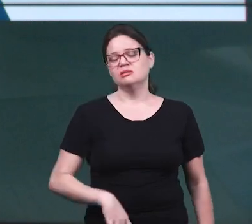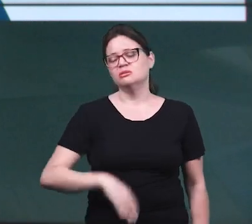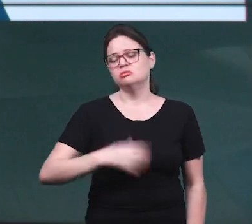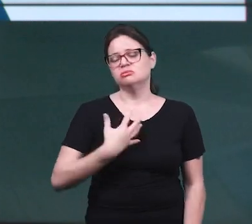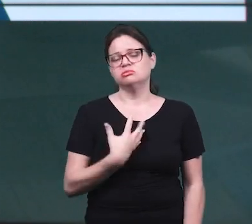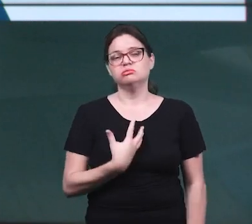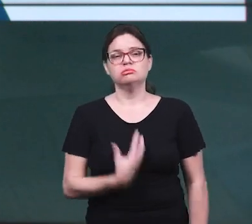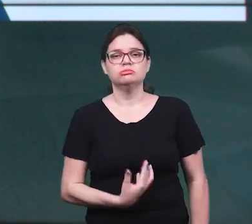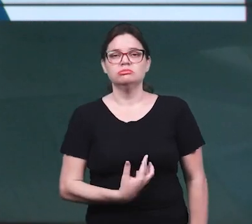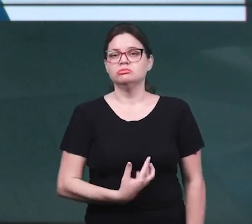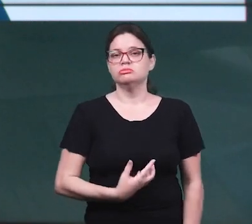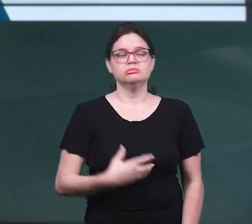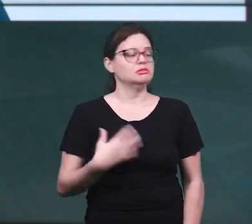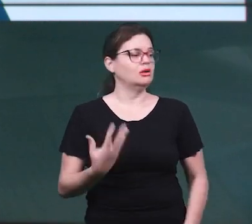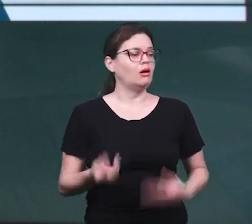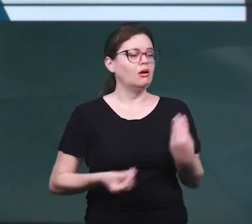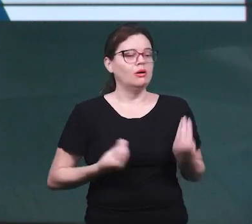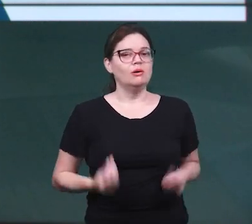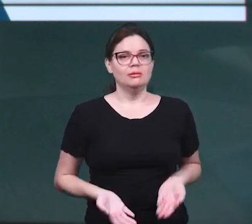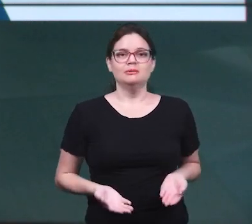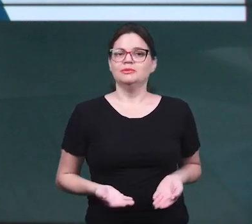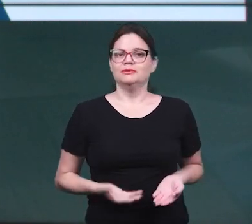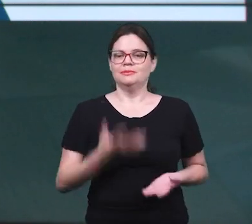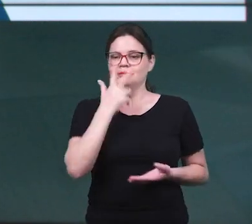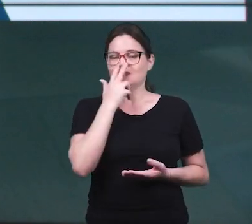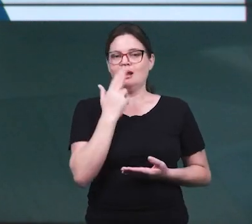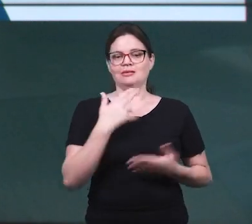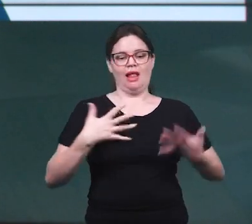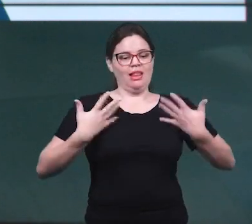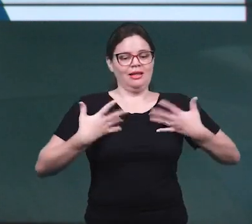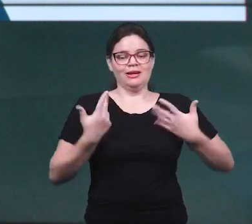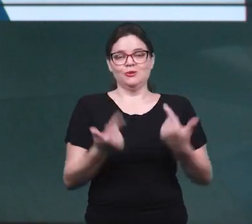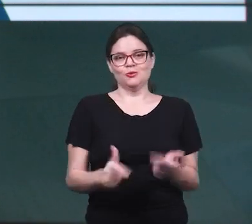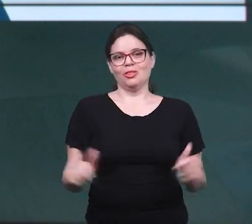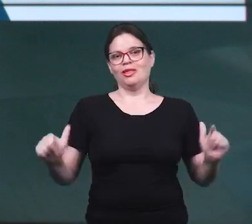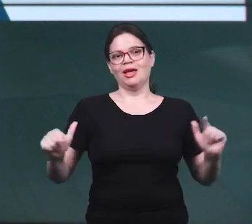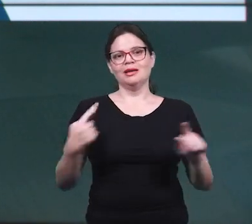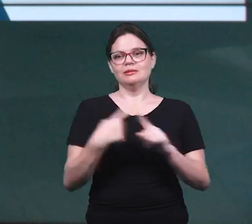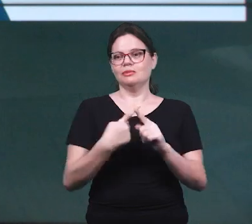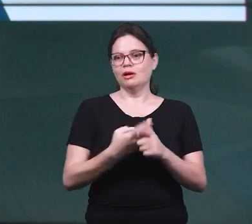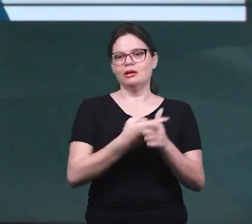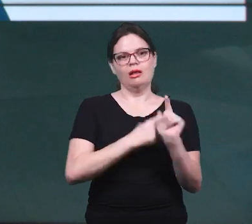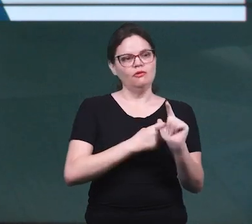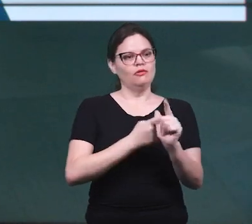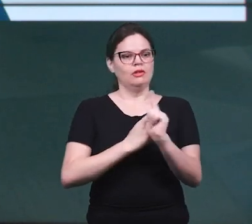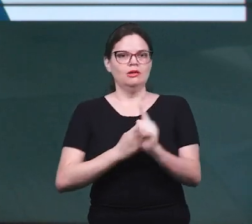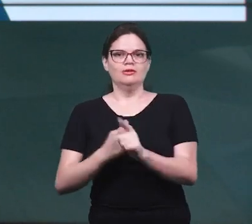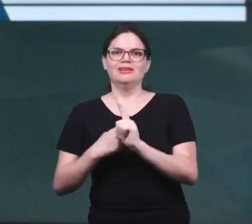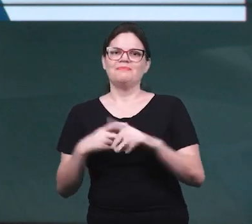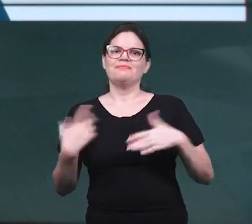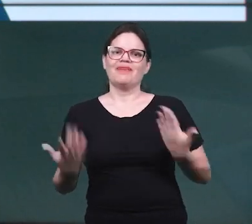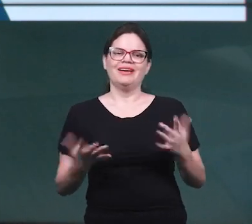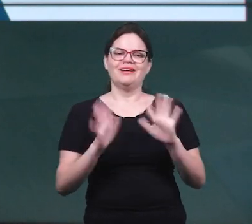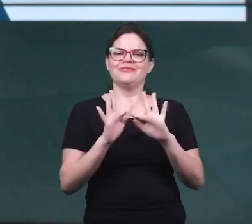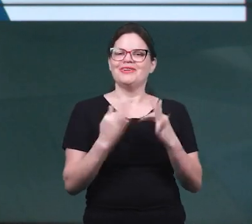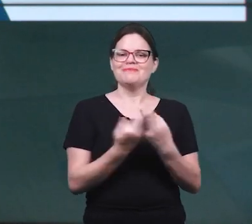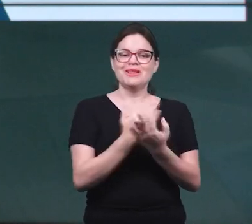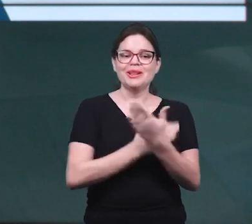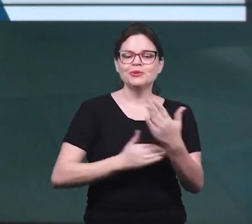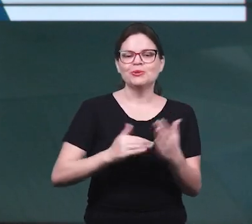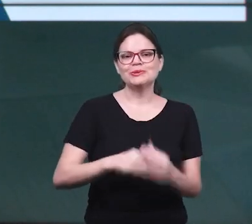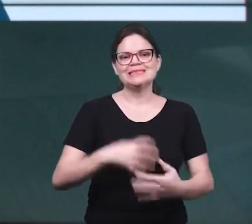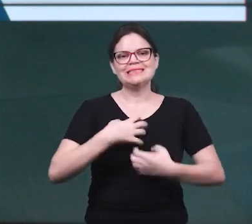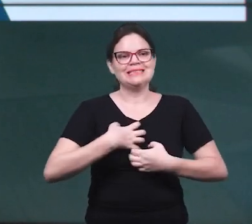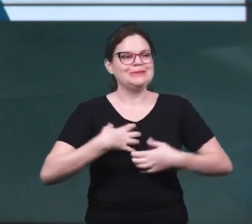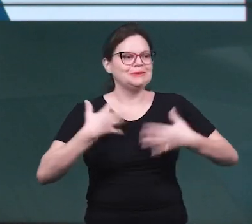Isso tira a esperança, isso tira a alegria da pessoa e o lar é contagiado